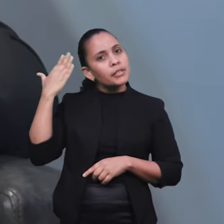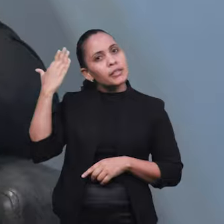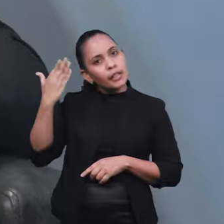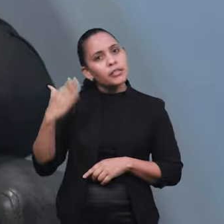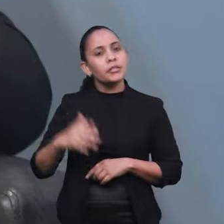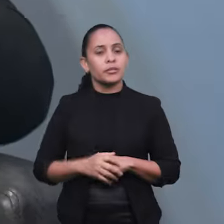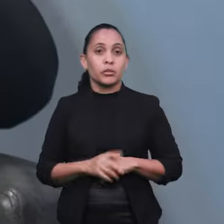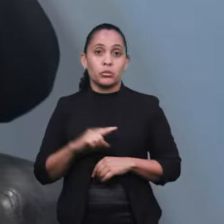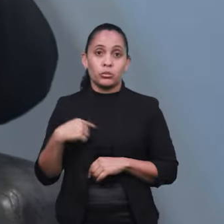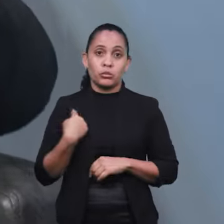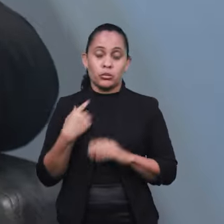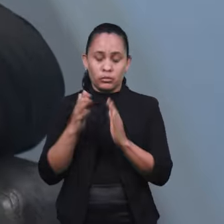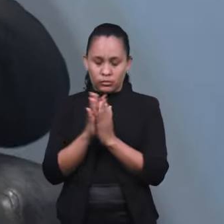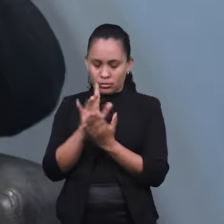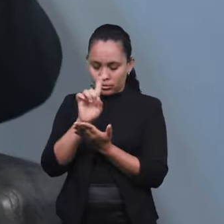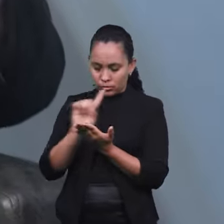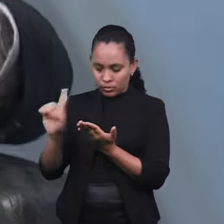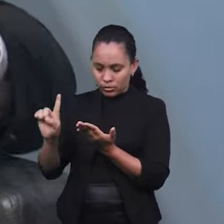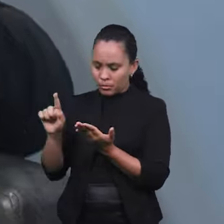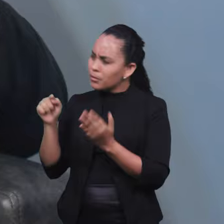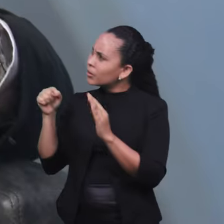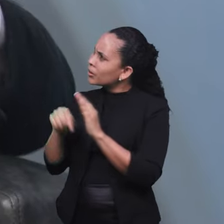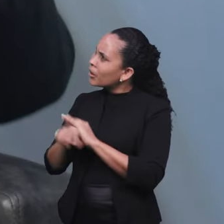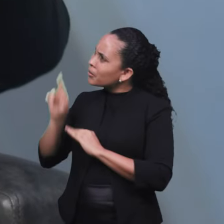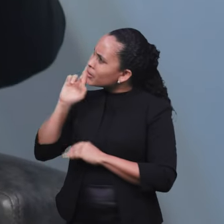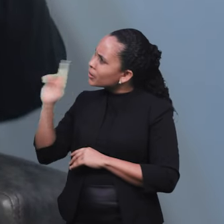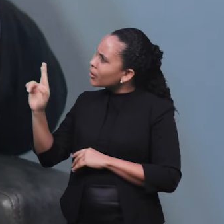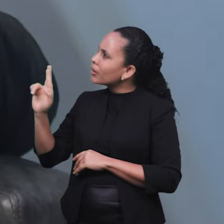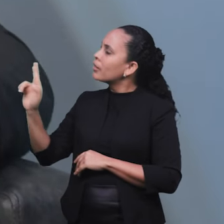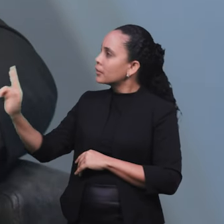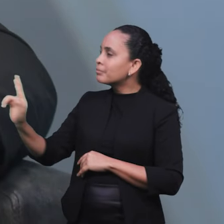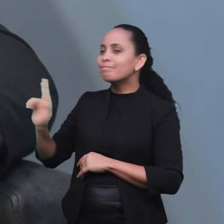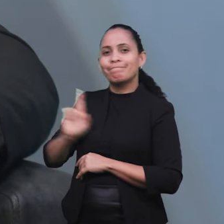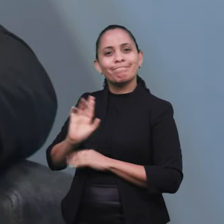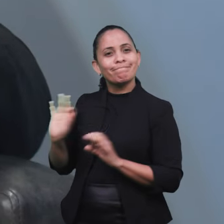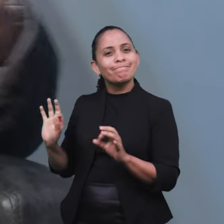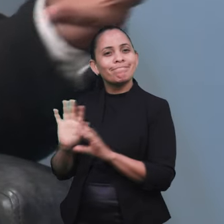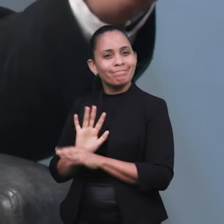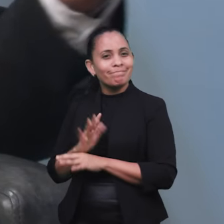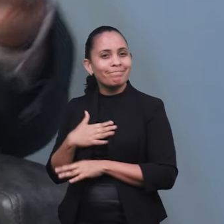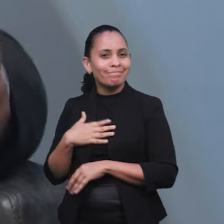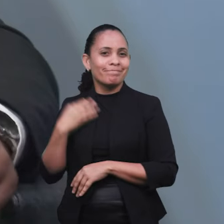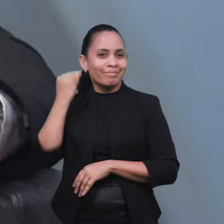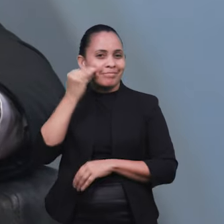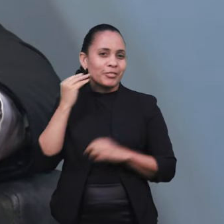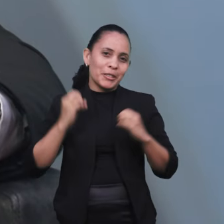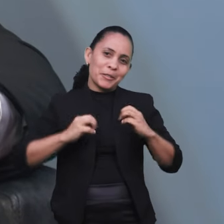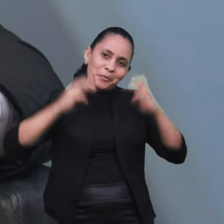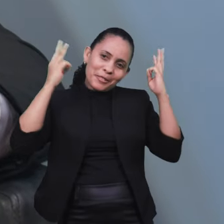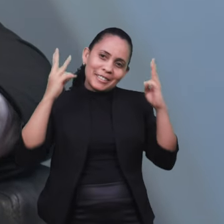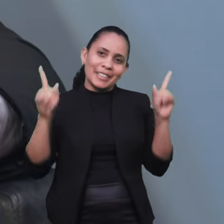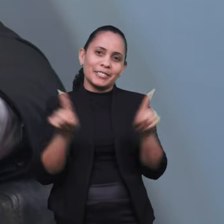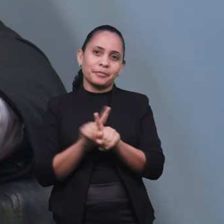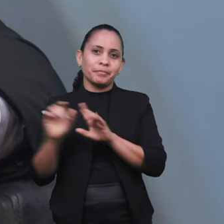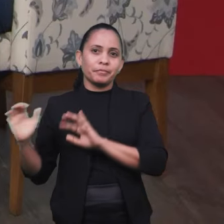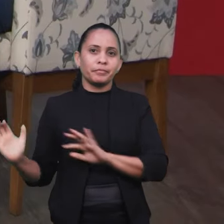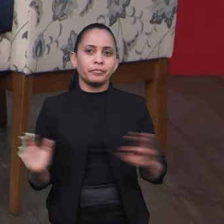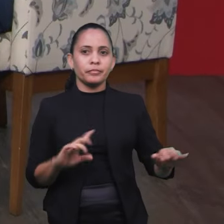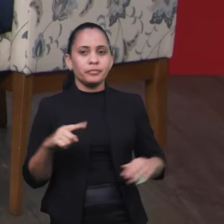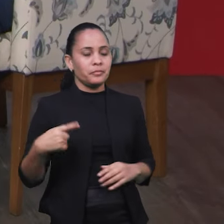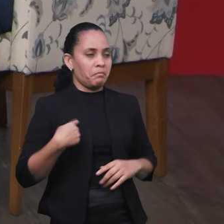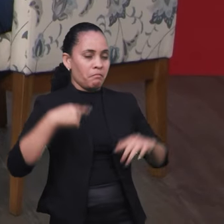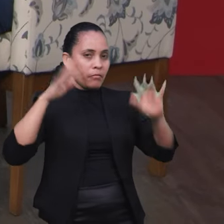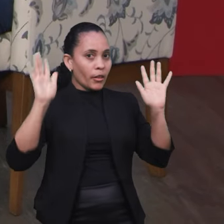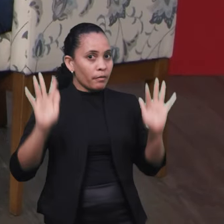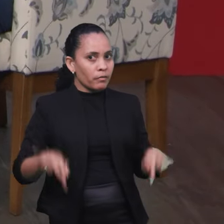viva. Exato. Porque quando nós abrimos, oramos ao Senhor, perguntamos, o Senhor está pronto a nos responder. Essa foi a experiência de Moisés. Exatamente.